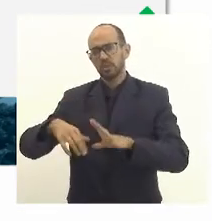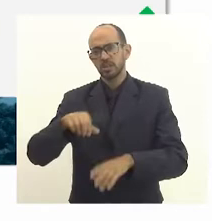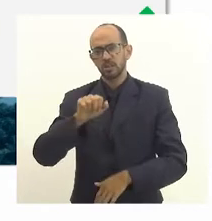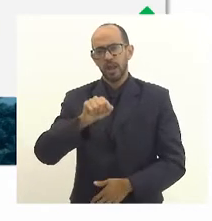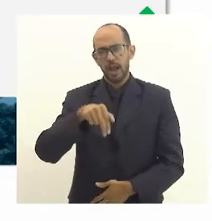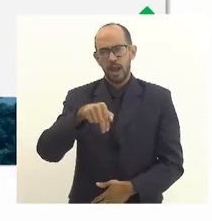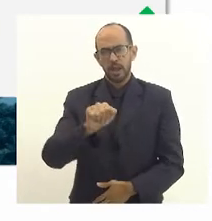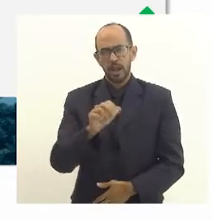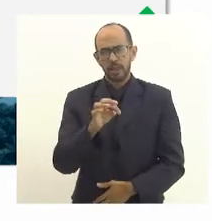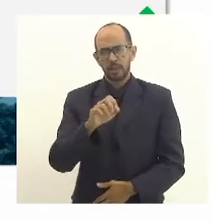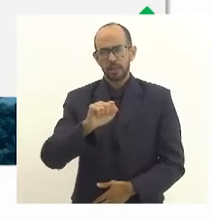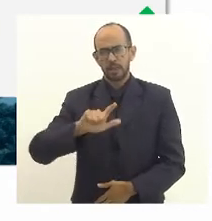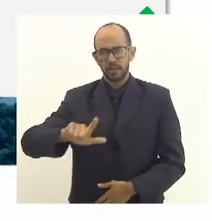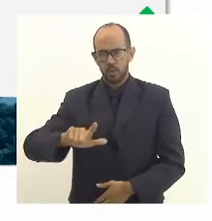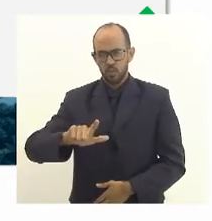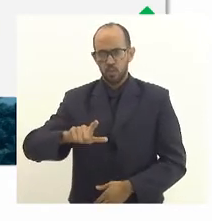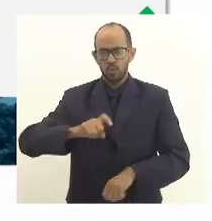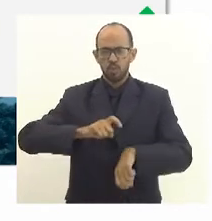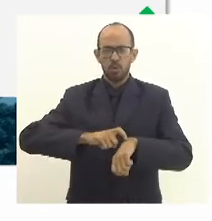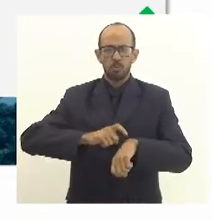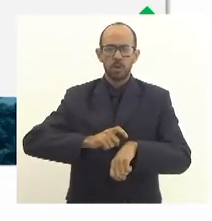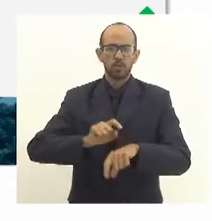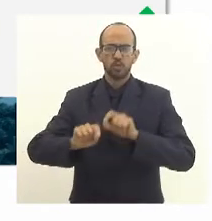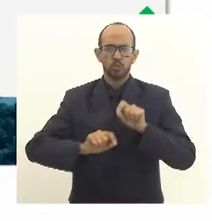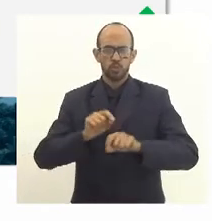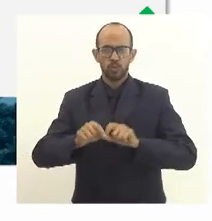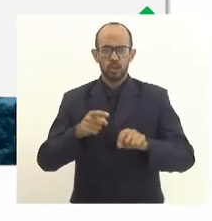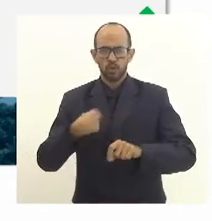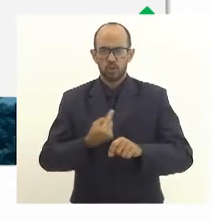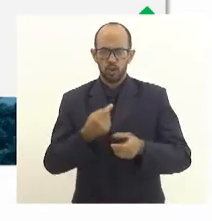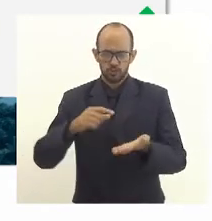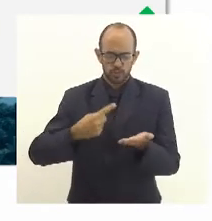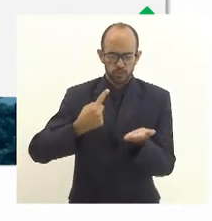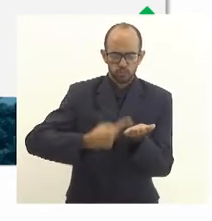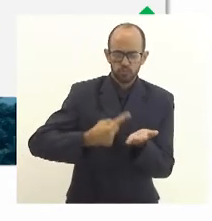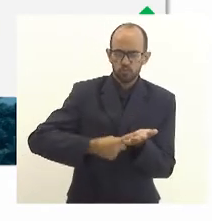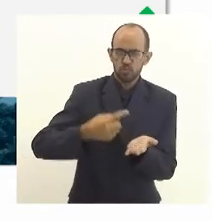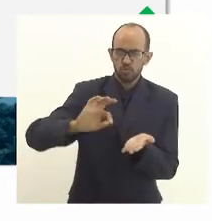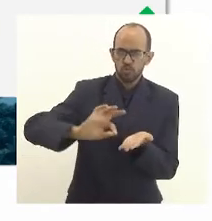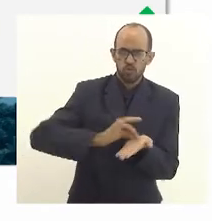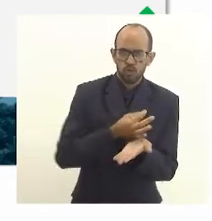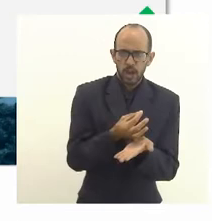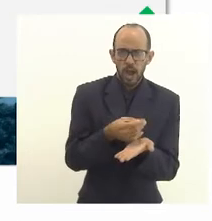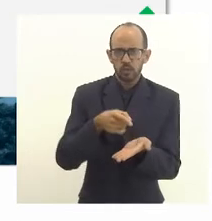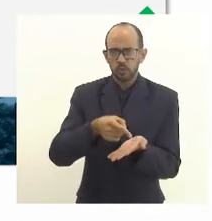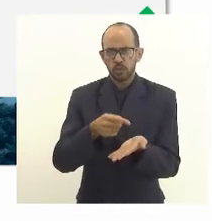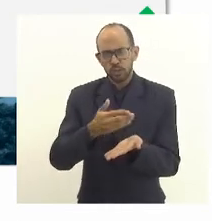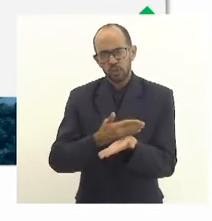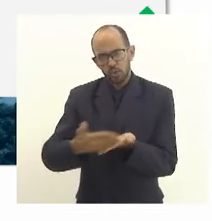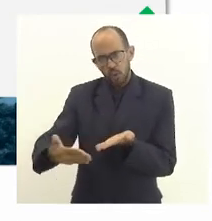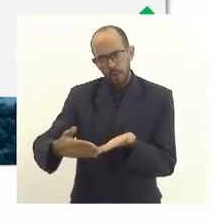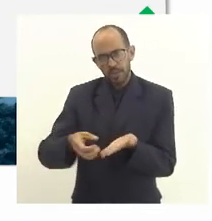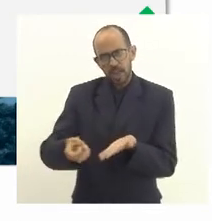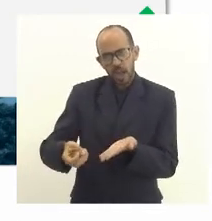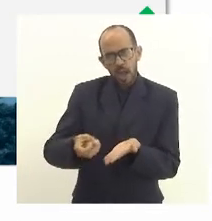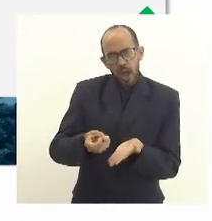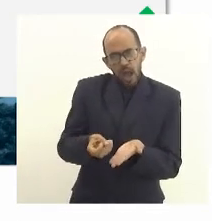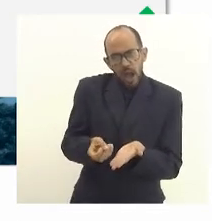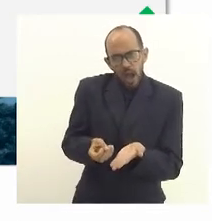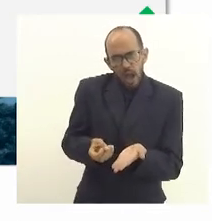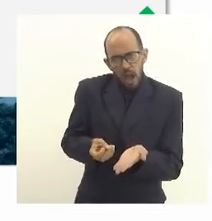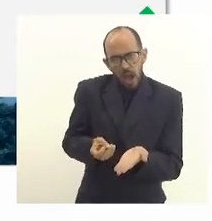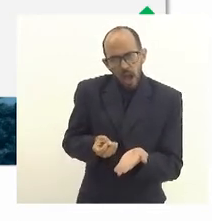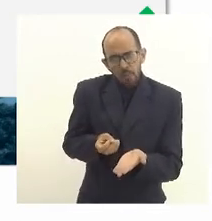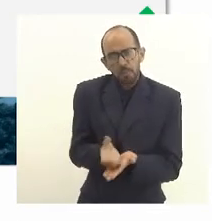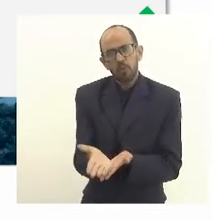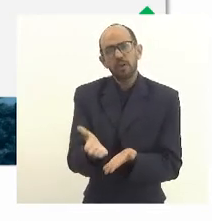E a partir do momento em que a gente faz um contrato entre as partes e começa a aprovação dos projetos técnicos,